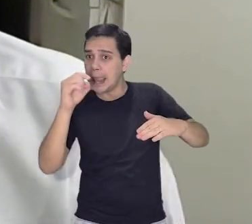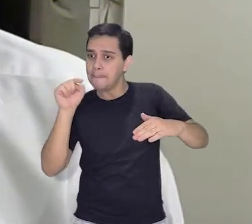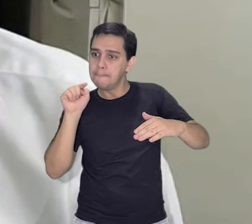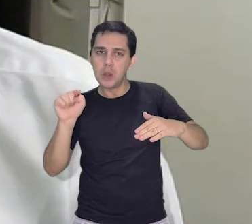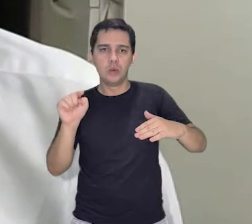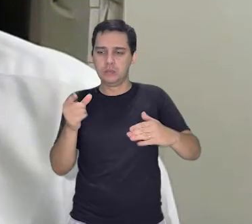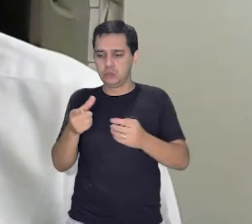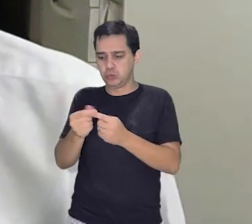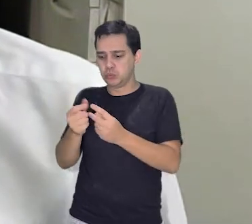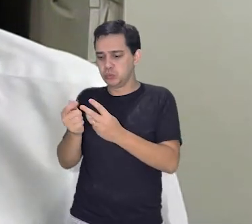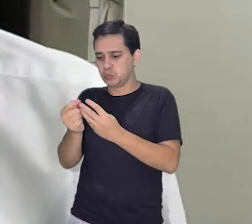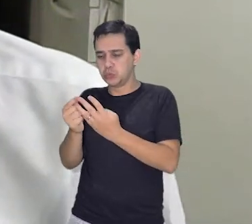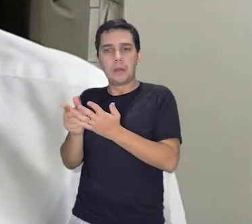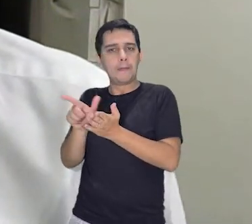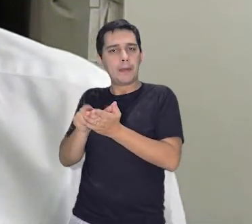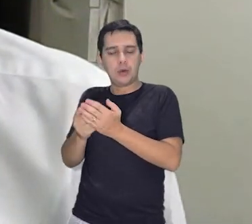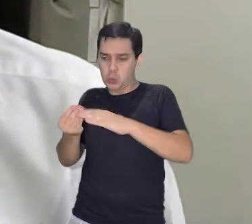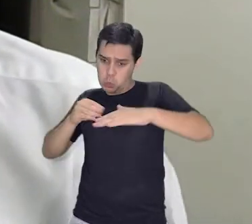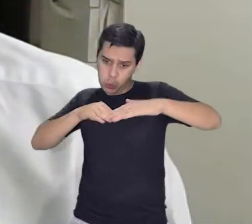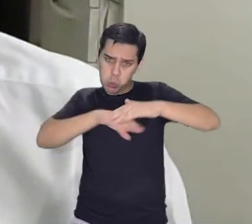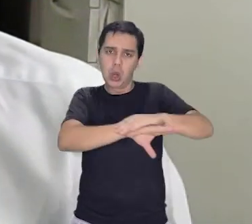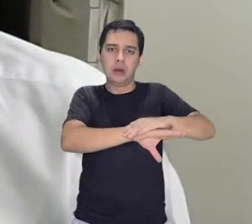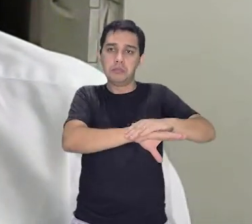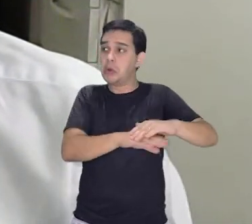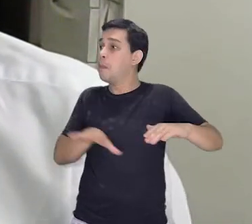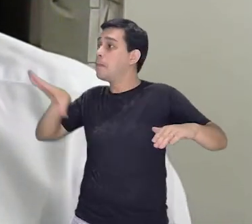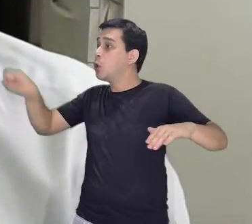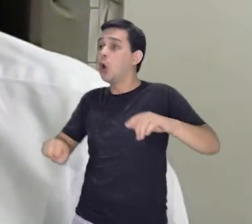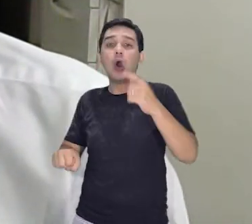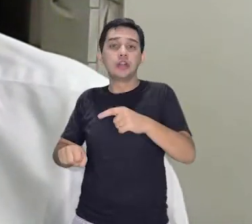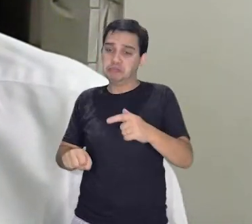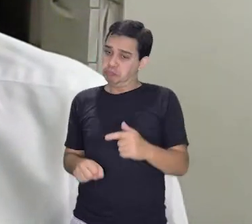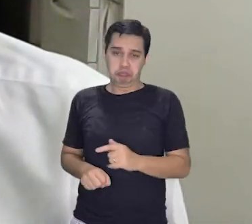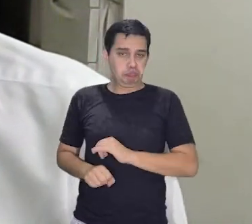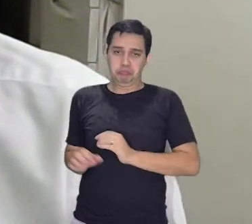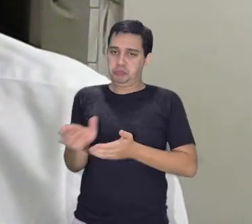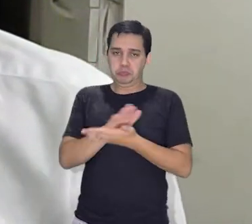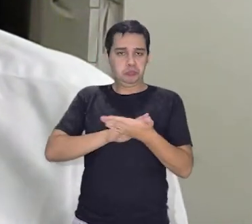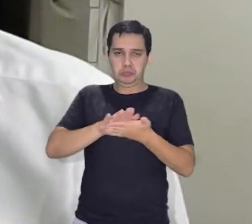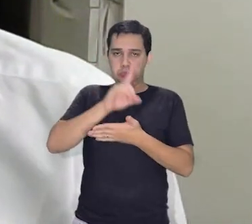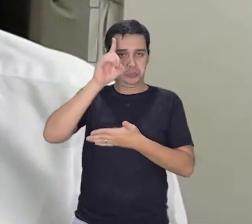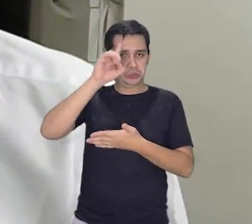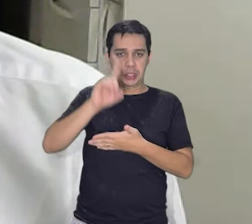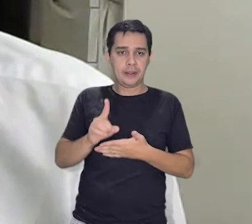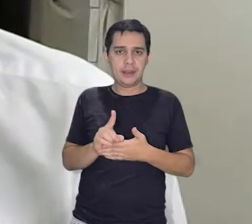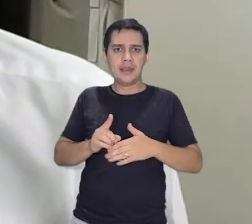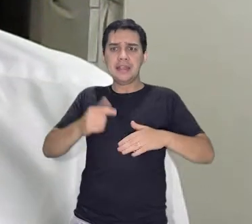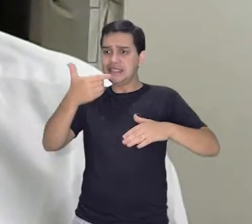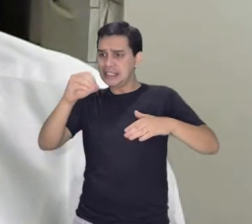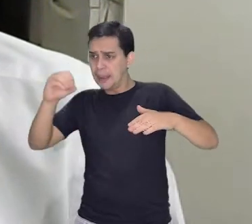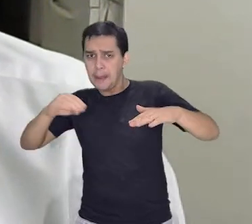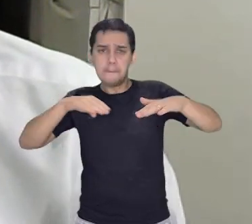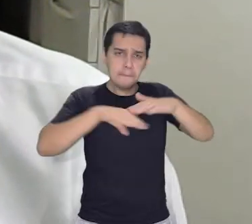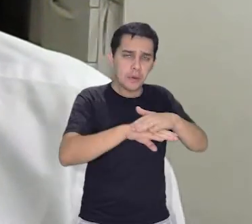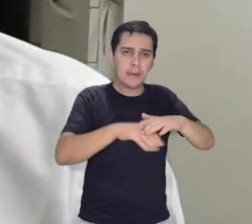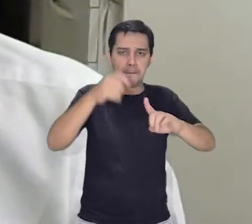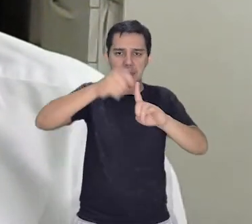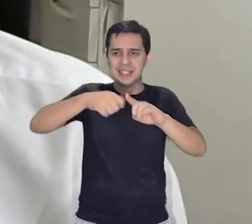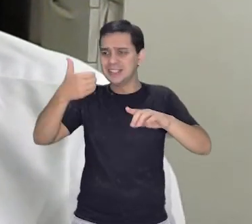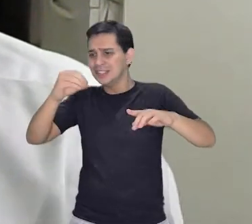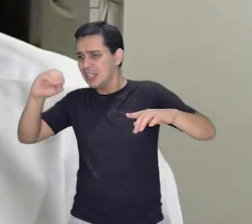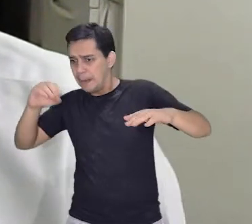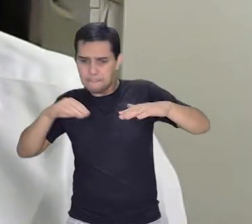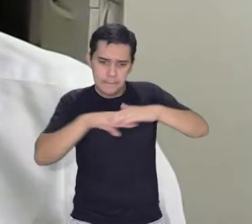espécie. E além desse depósito específico de R$100 mil em espécie, mês a mês diversos depósitos vão